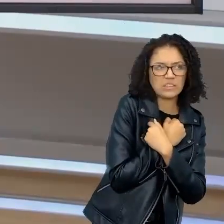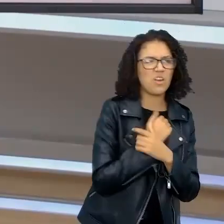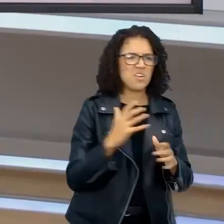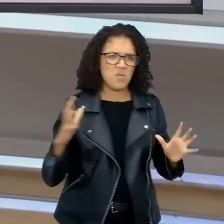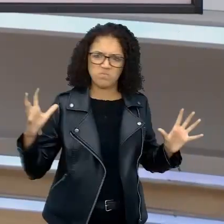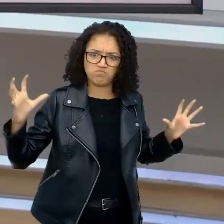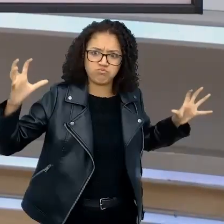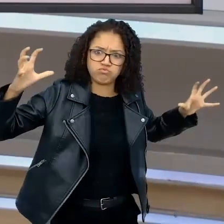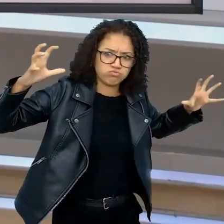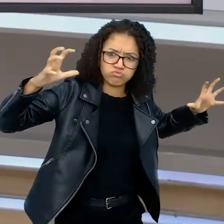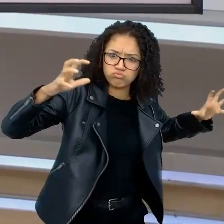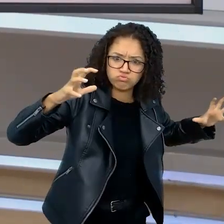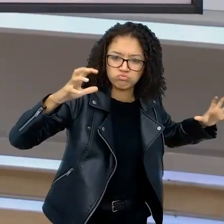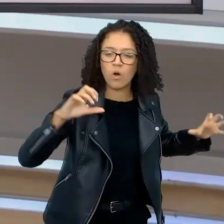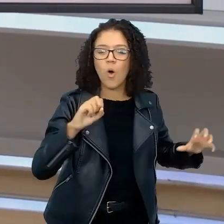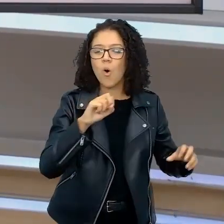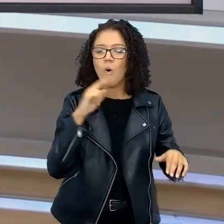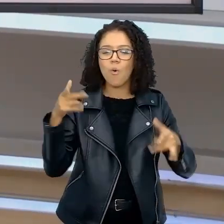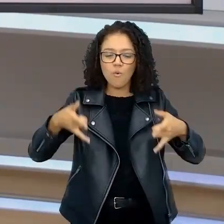monstros debaixo da cama,